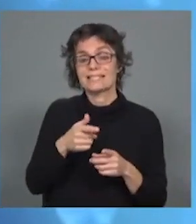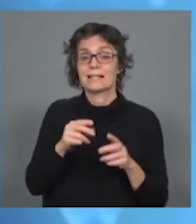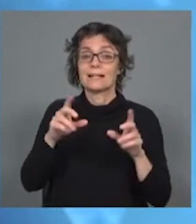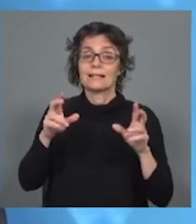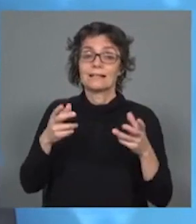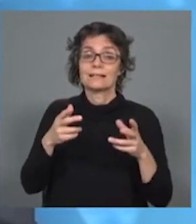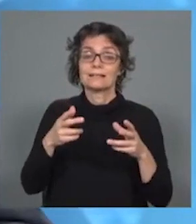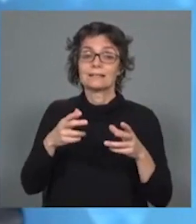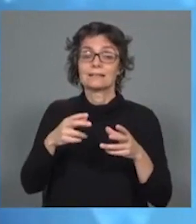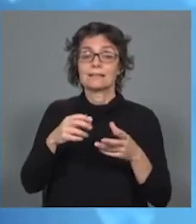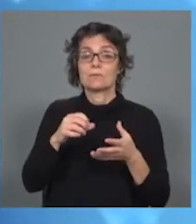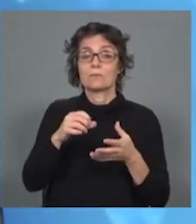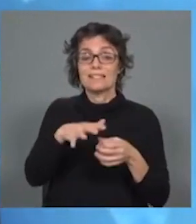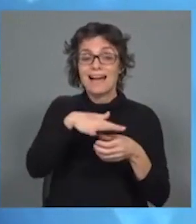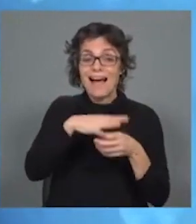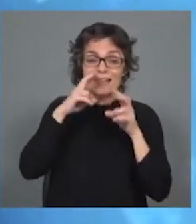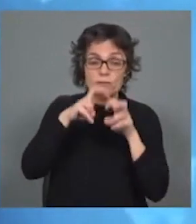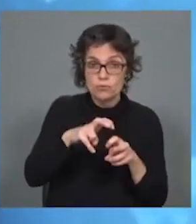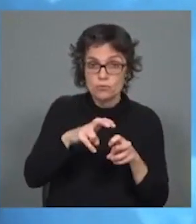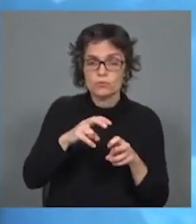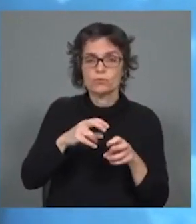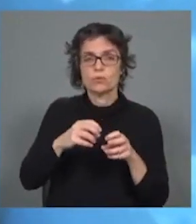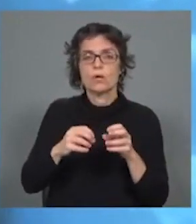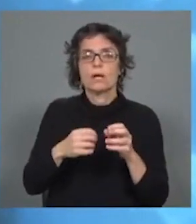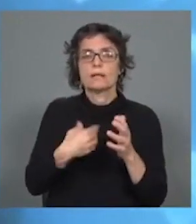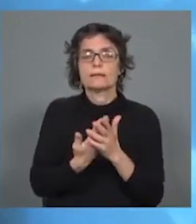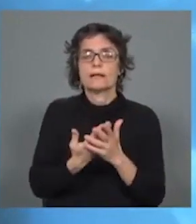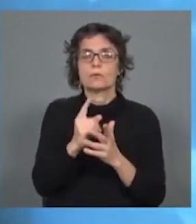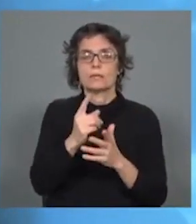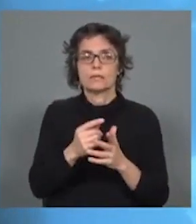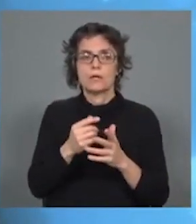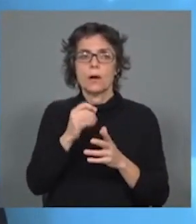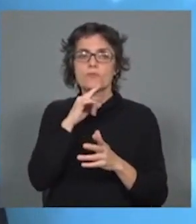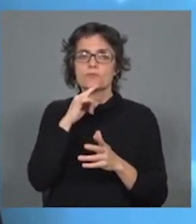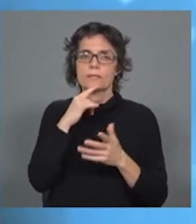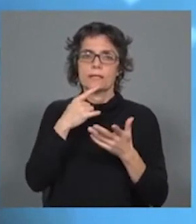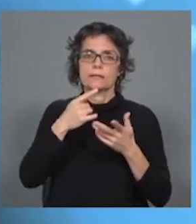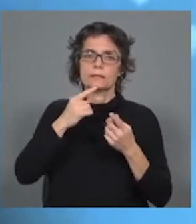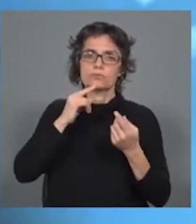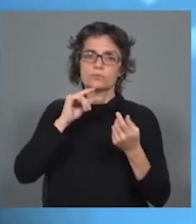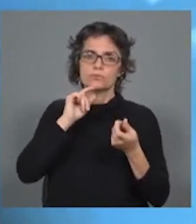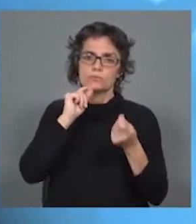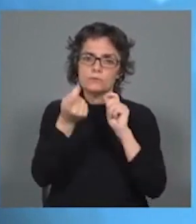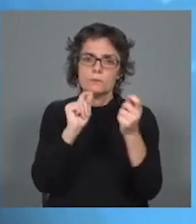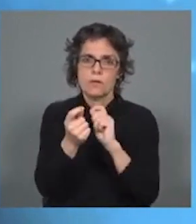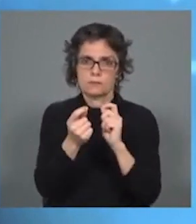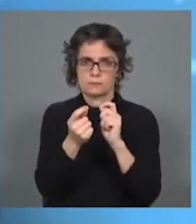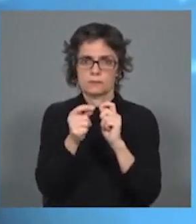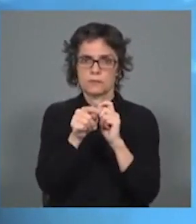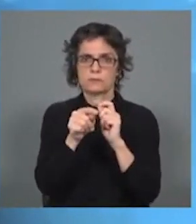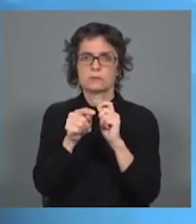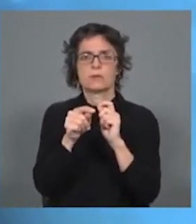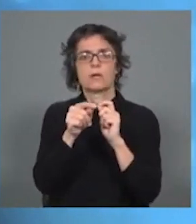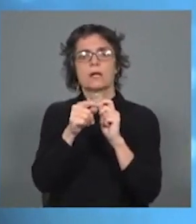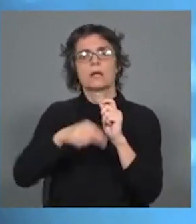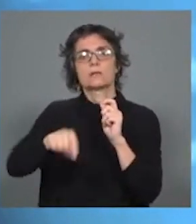de criar o espaço de debate, porque nós não podemos, nós já, até pelo trabalho que já tem